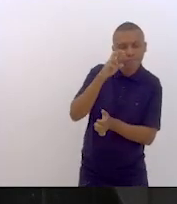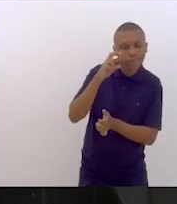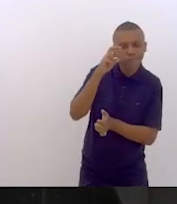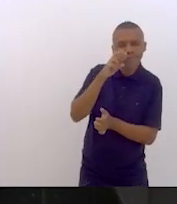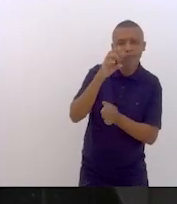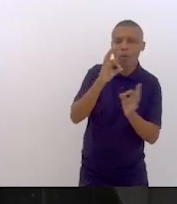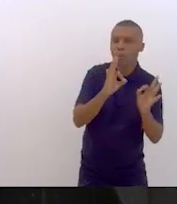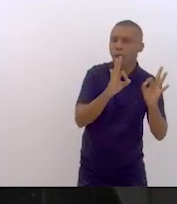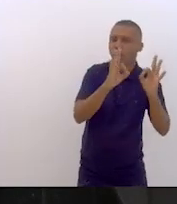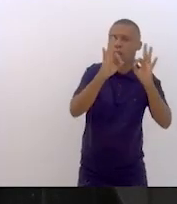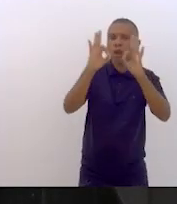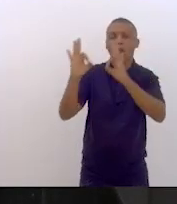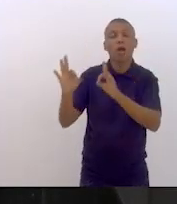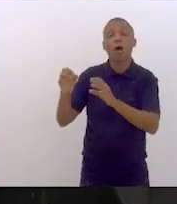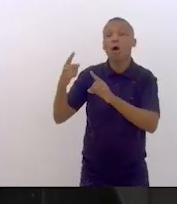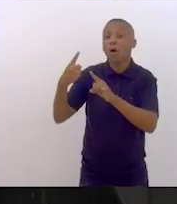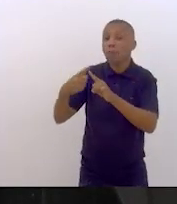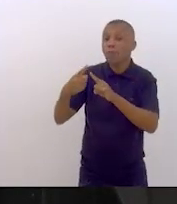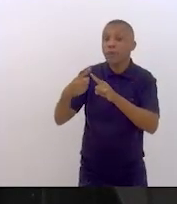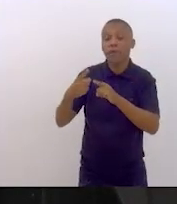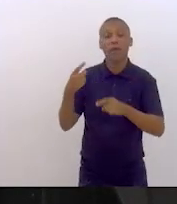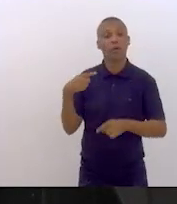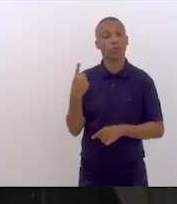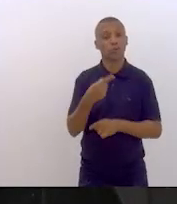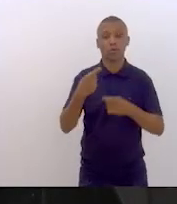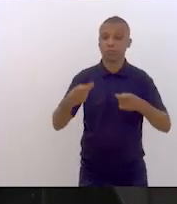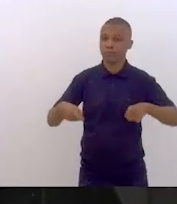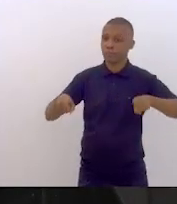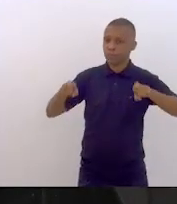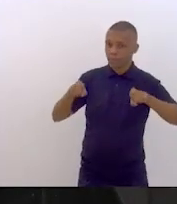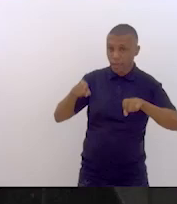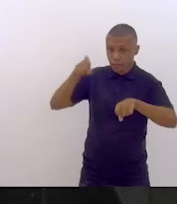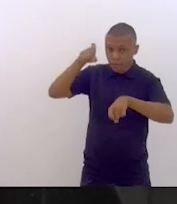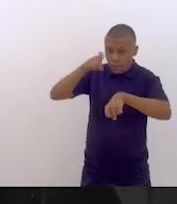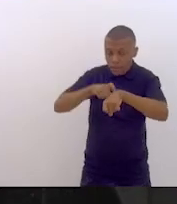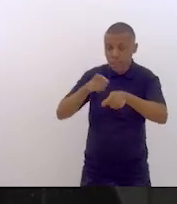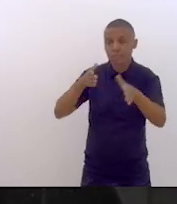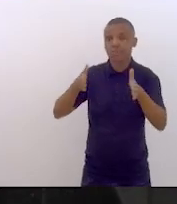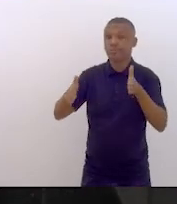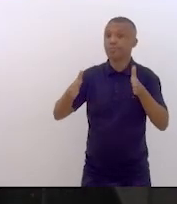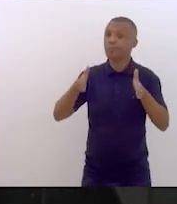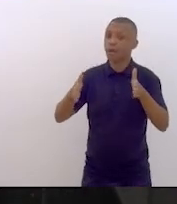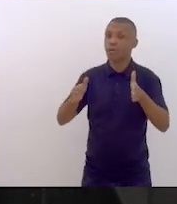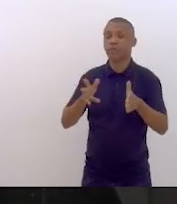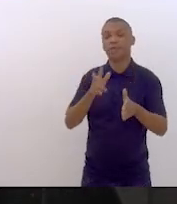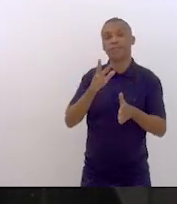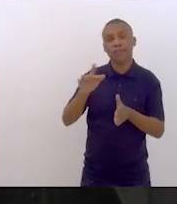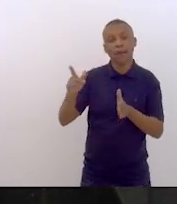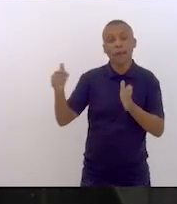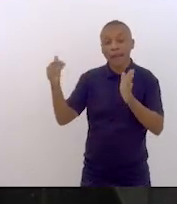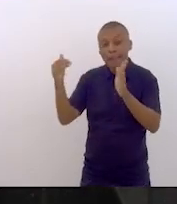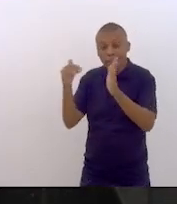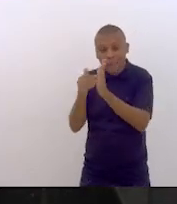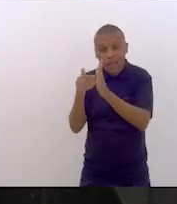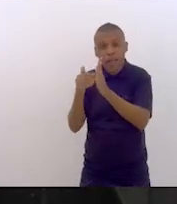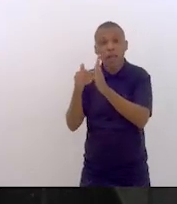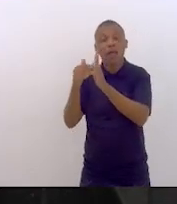porque o nosso mandato natural legislatura vai até